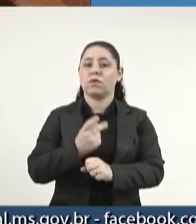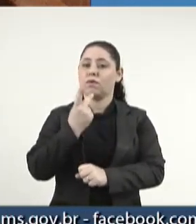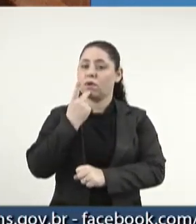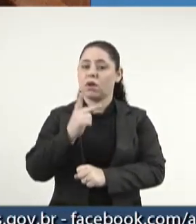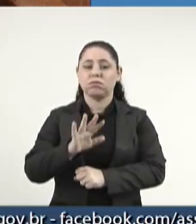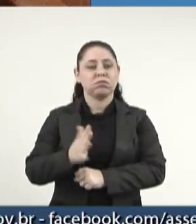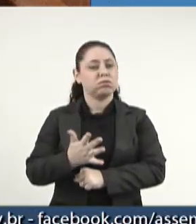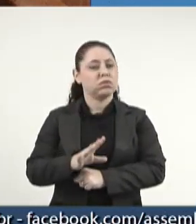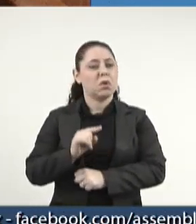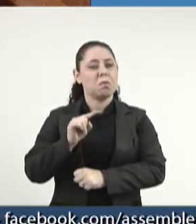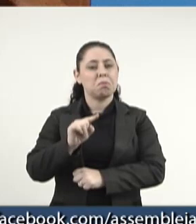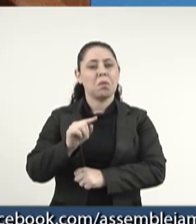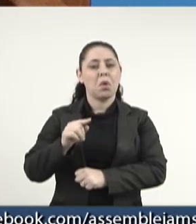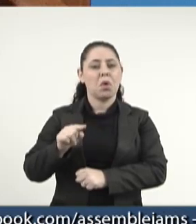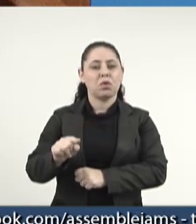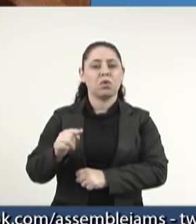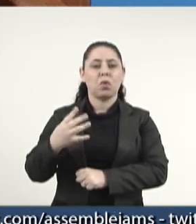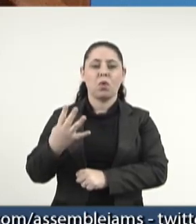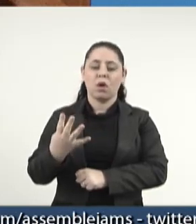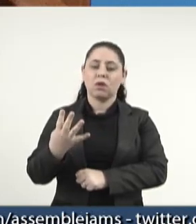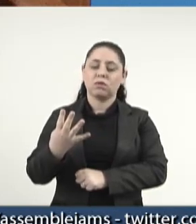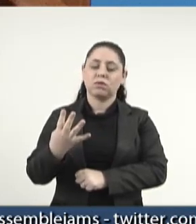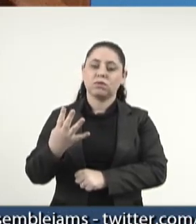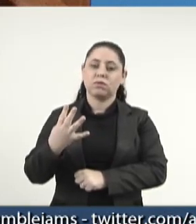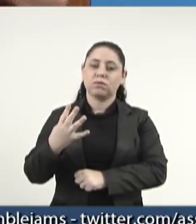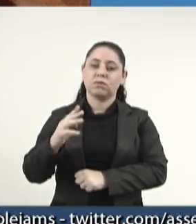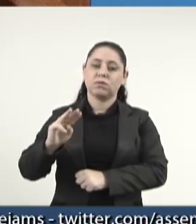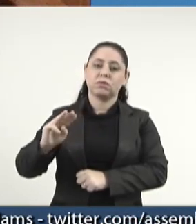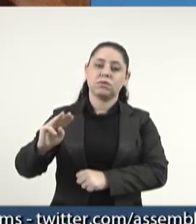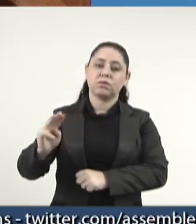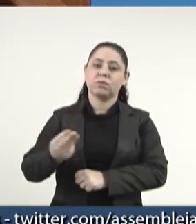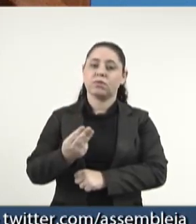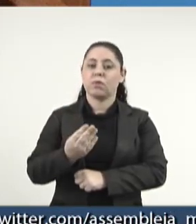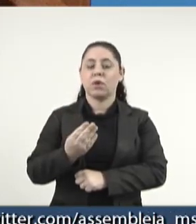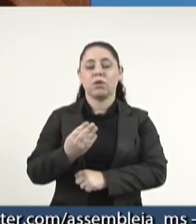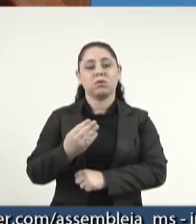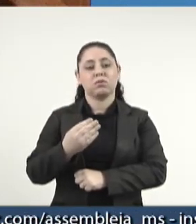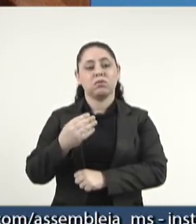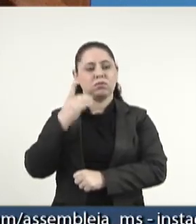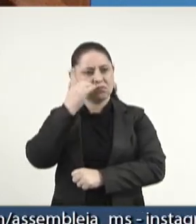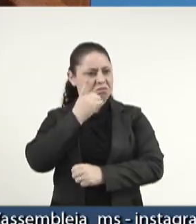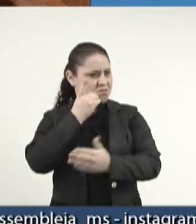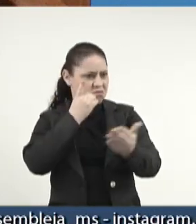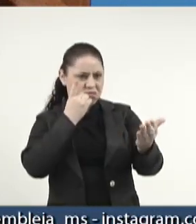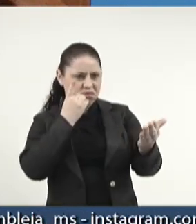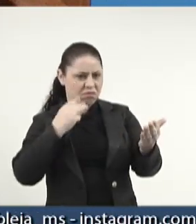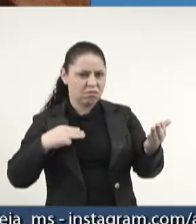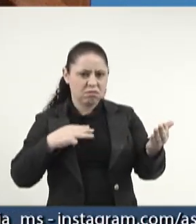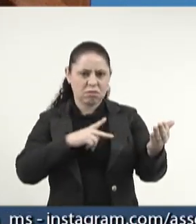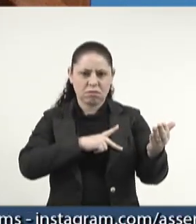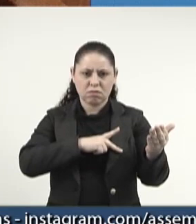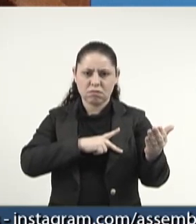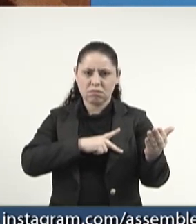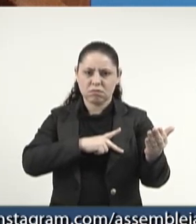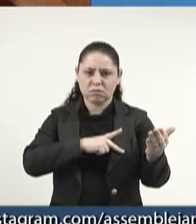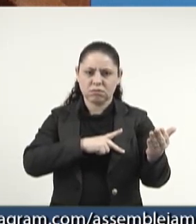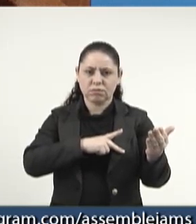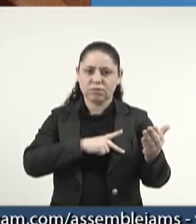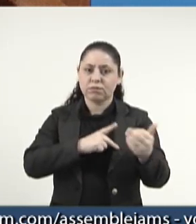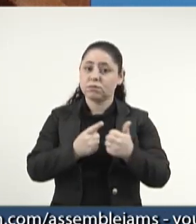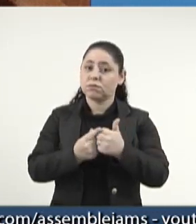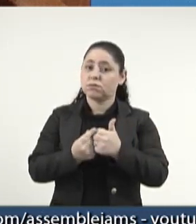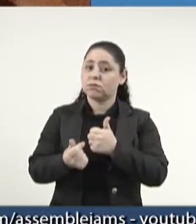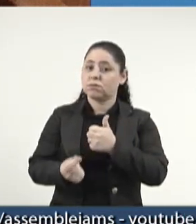falando de um valor de 1,4 bilhão de reais, sem que nenhum parlamentar, sem que o Ministério Público, sem que o Tribunal